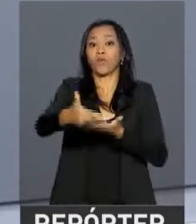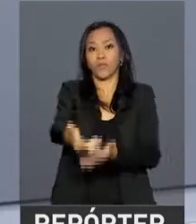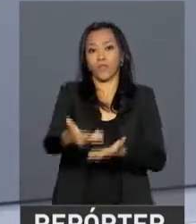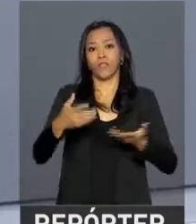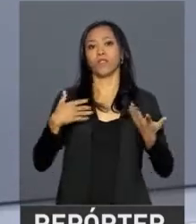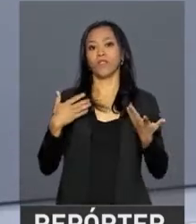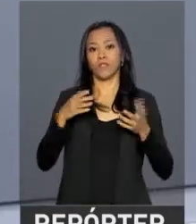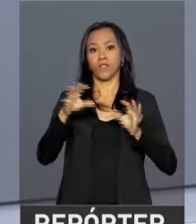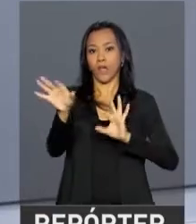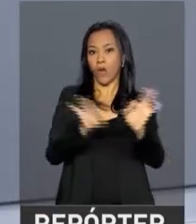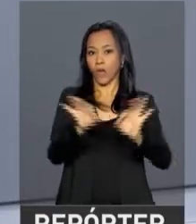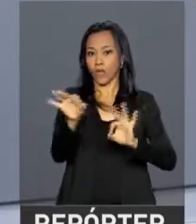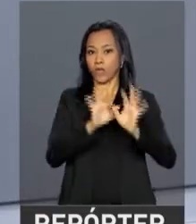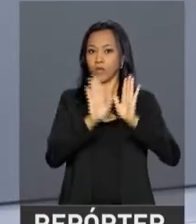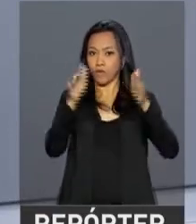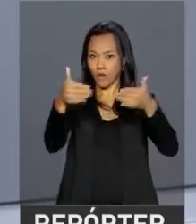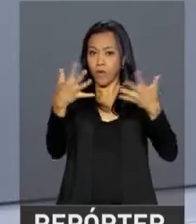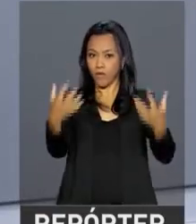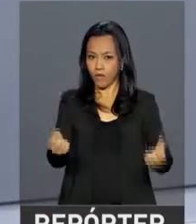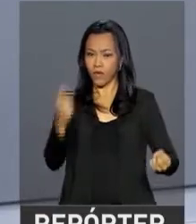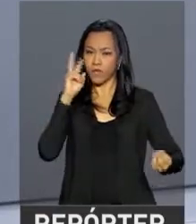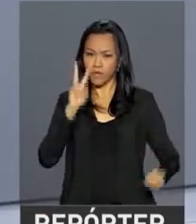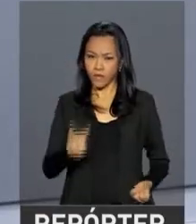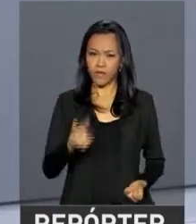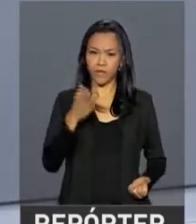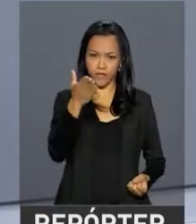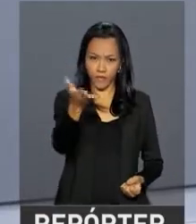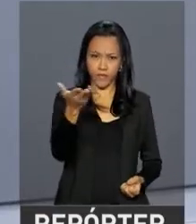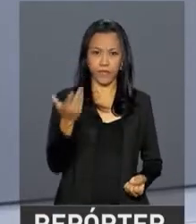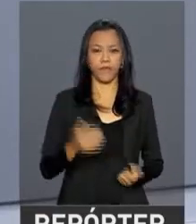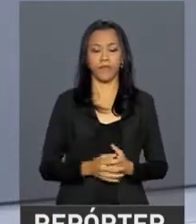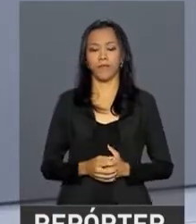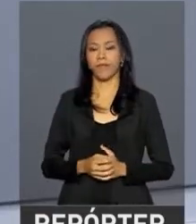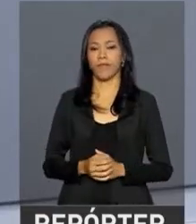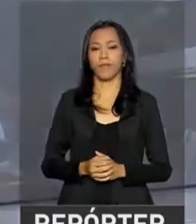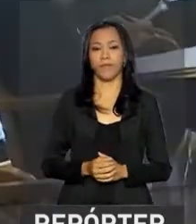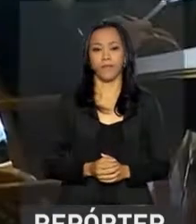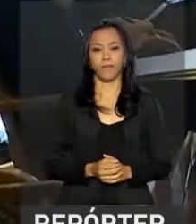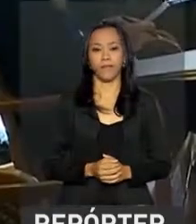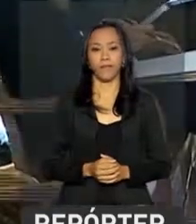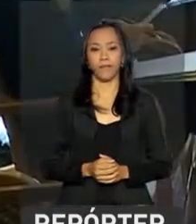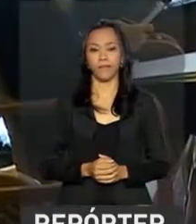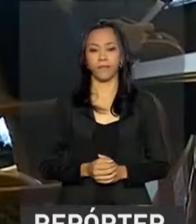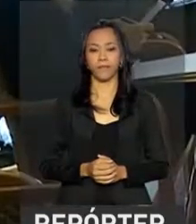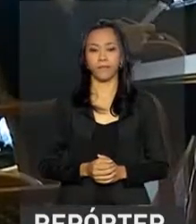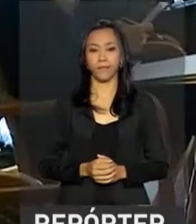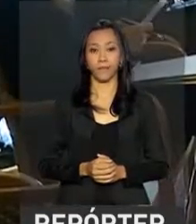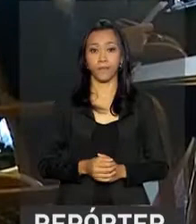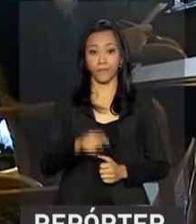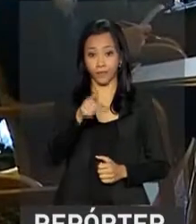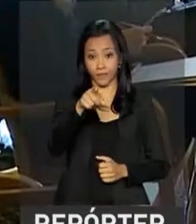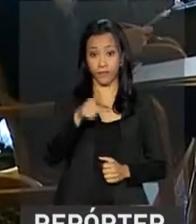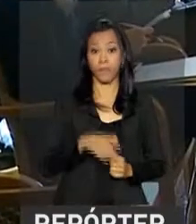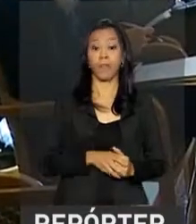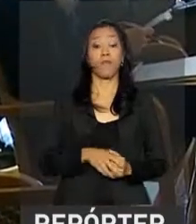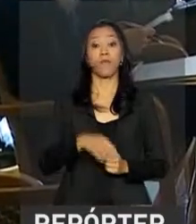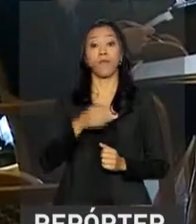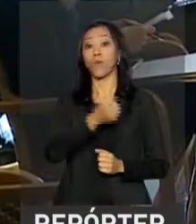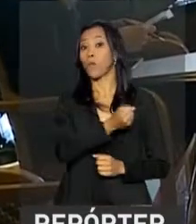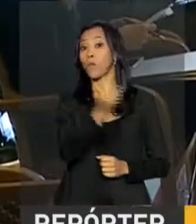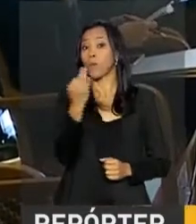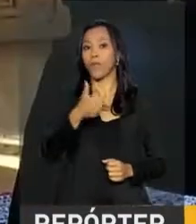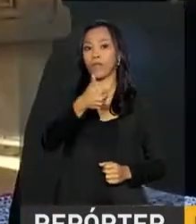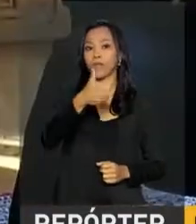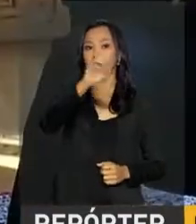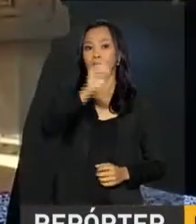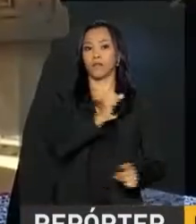fez um balanço do encontro. Vamos acompanhar na reportagem de João Pedro Neto. Foram mais de 10 encontros ao